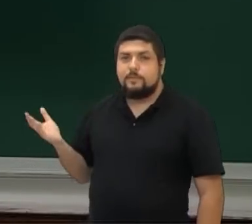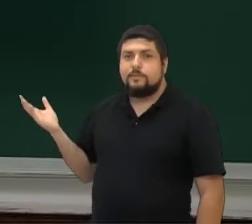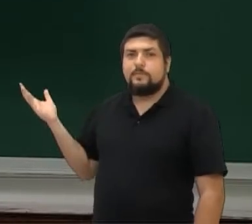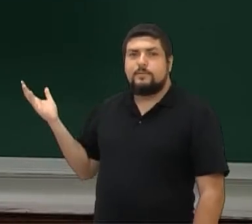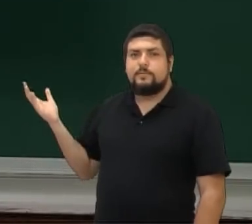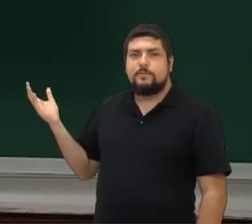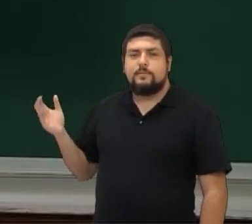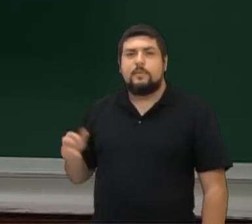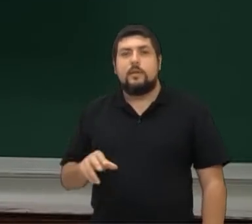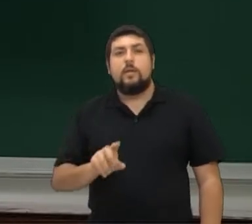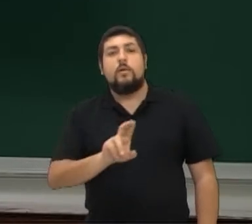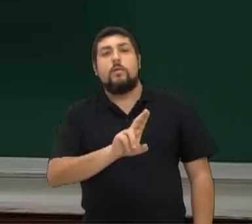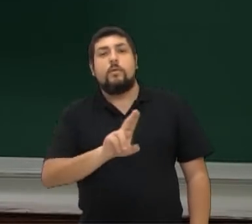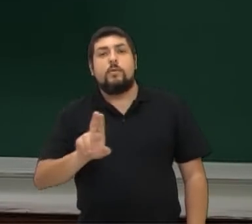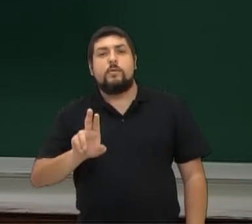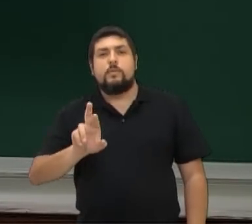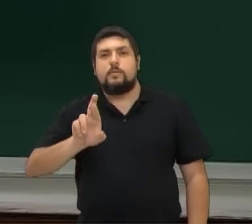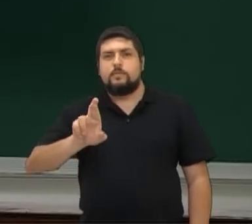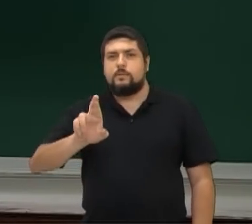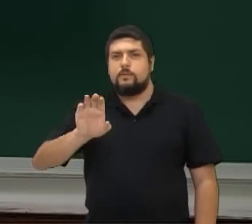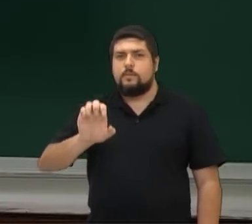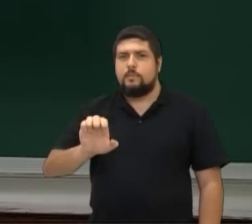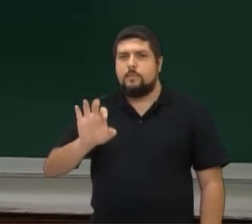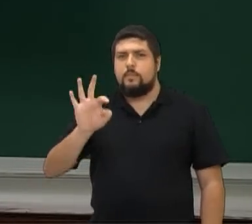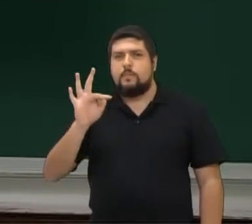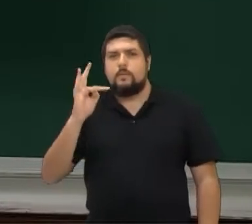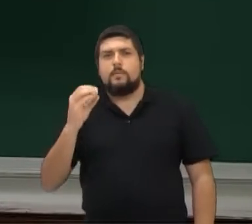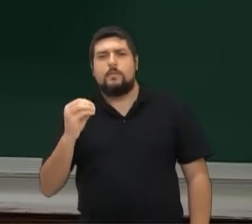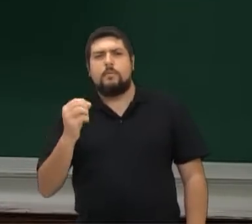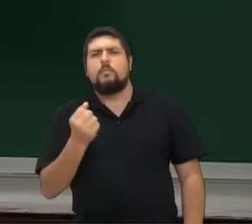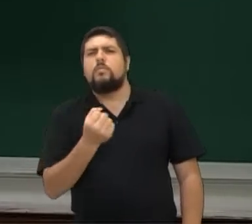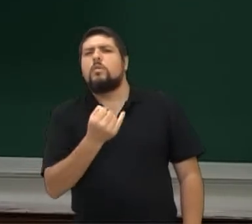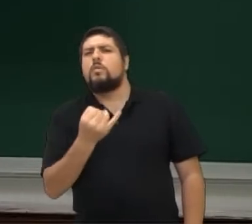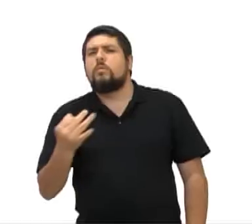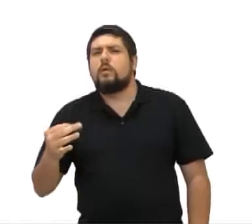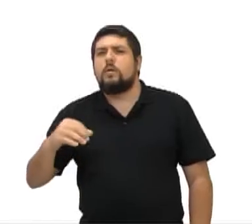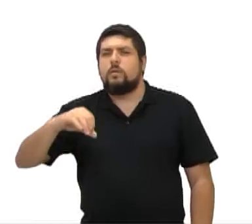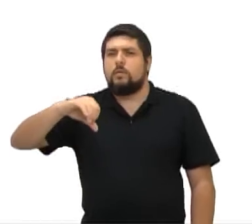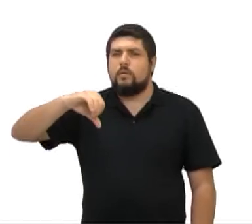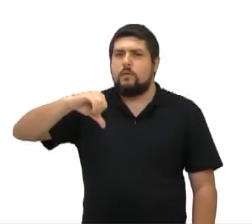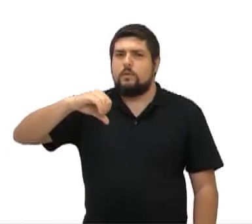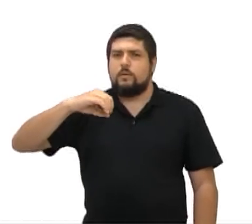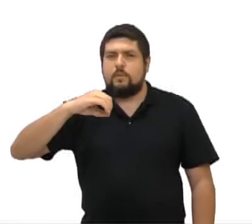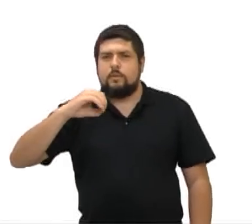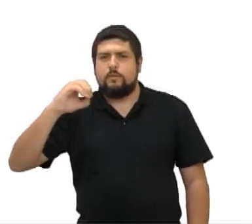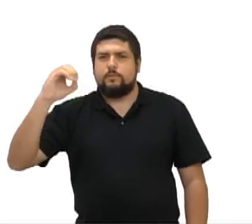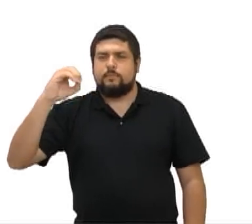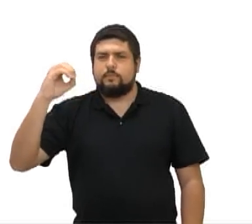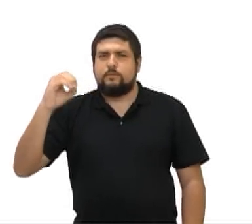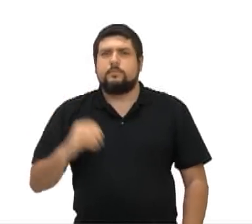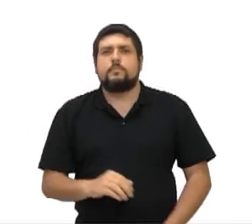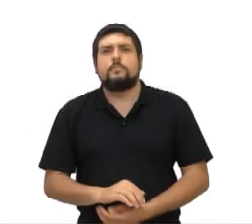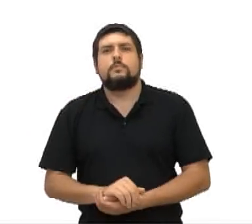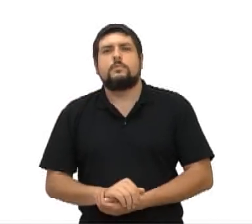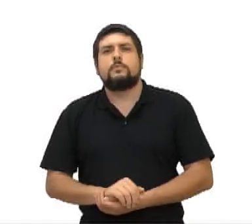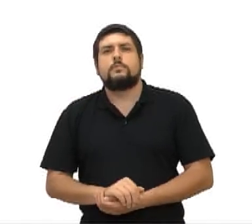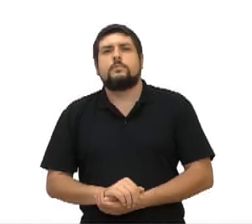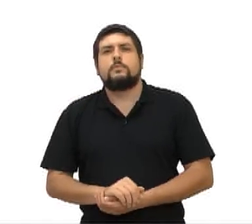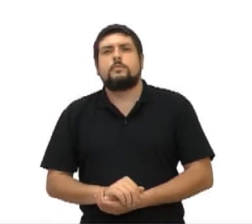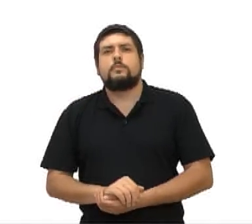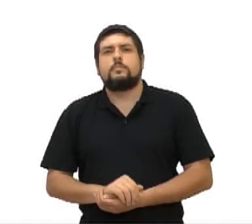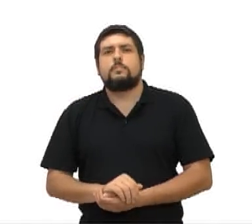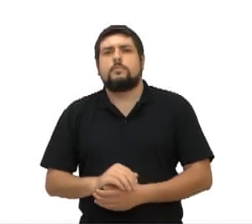reto ou um ângulo de 90 graus. Significa que a medida desse